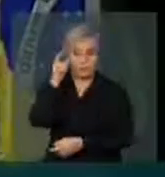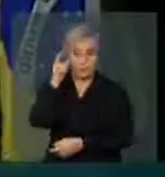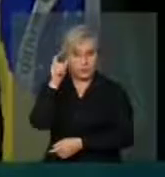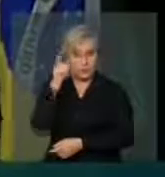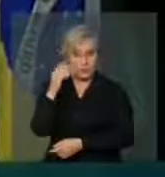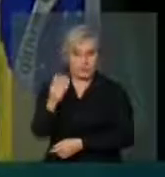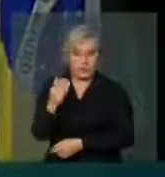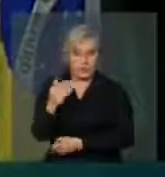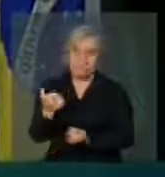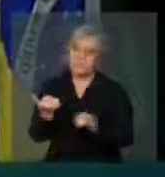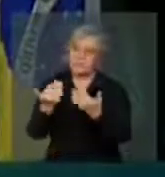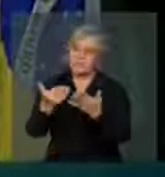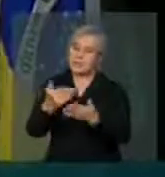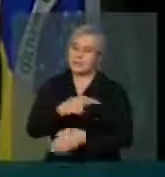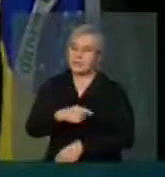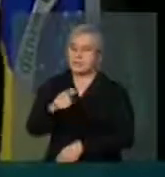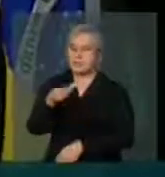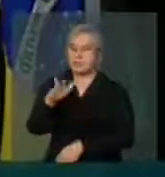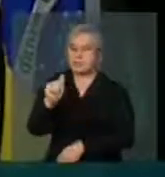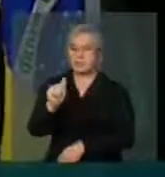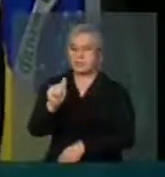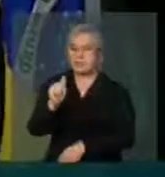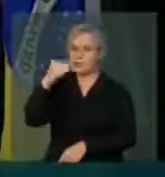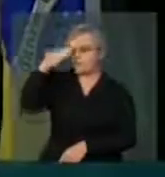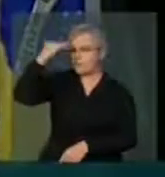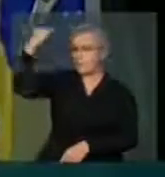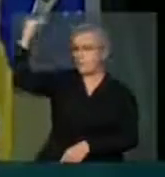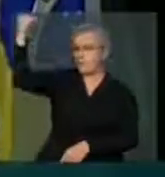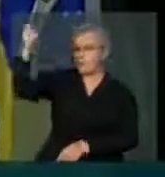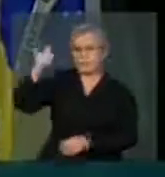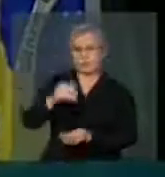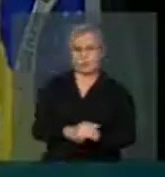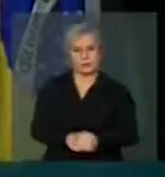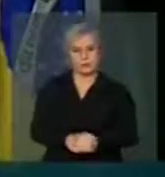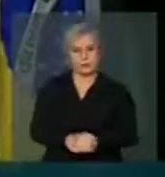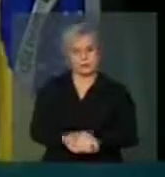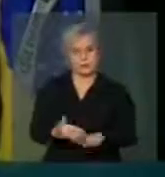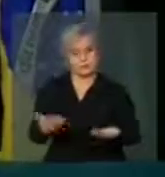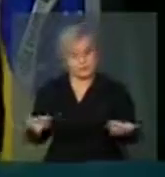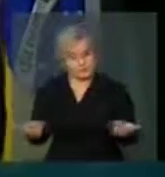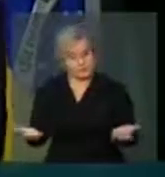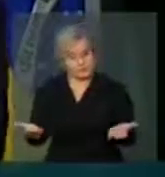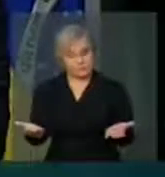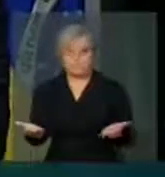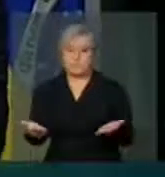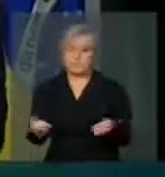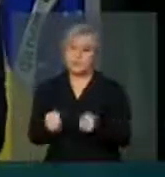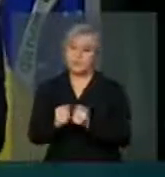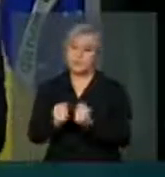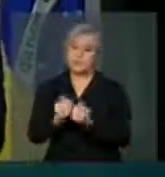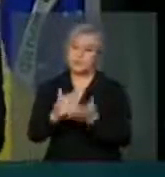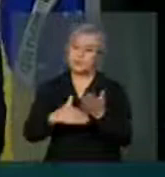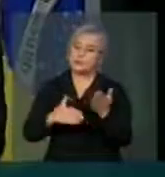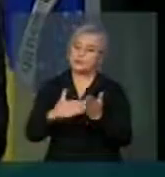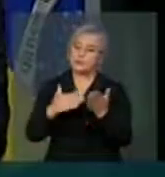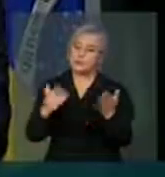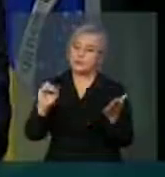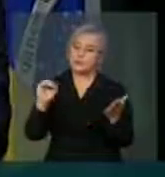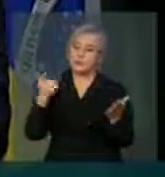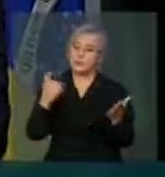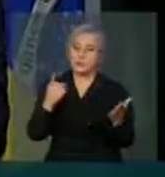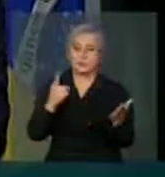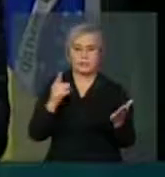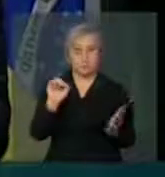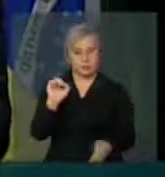Lula popularidade. E foi embalado por essa popularidade que o